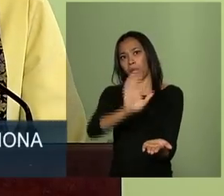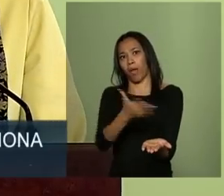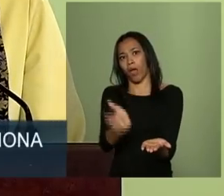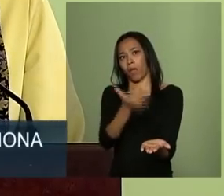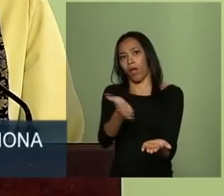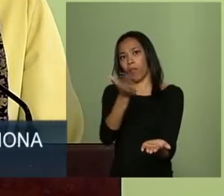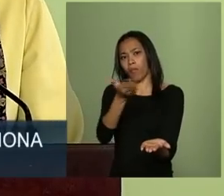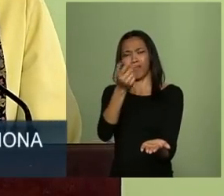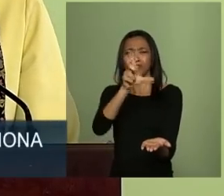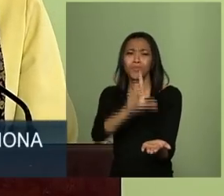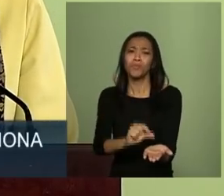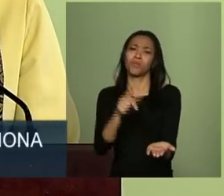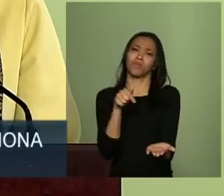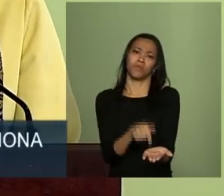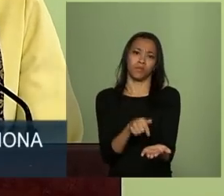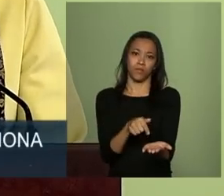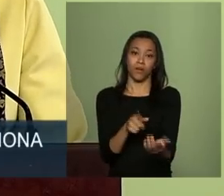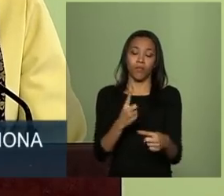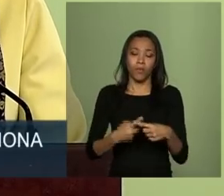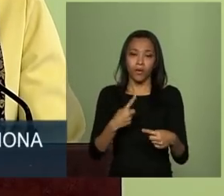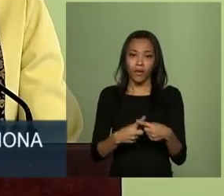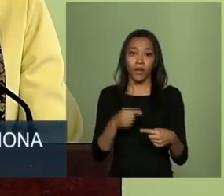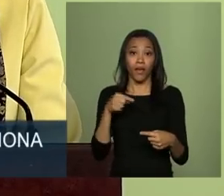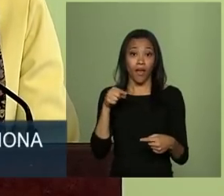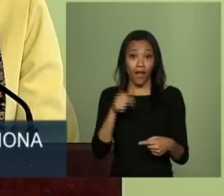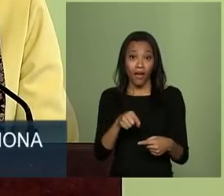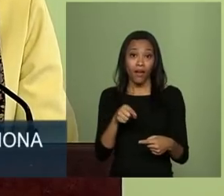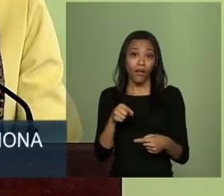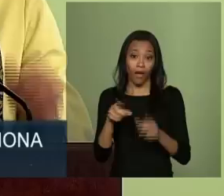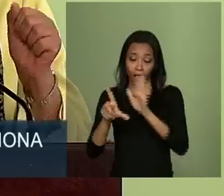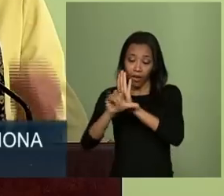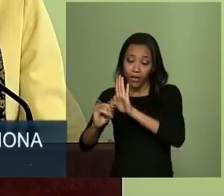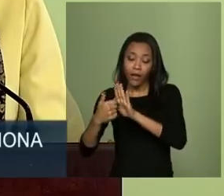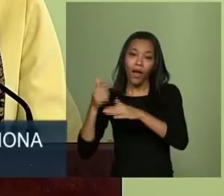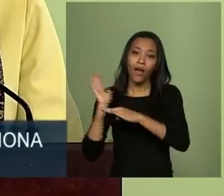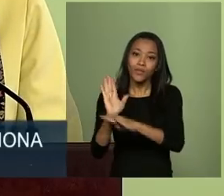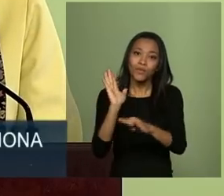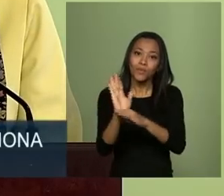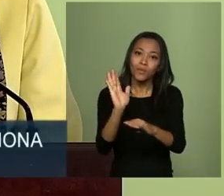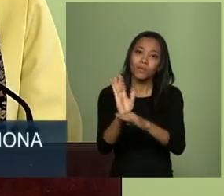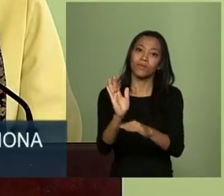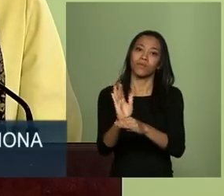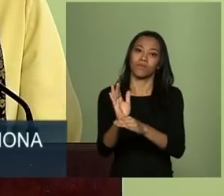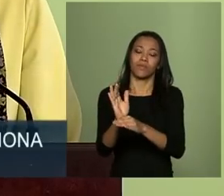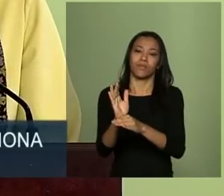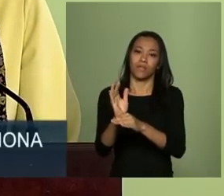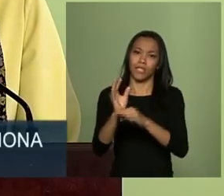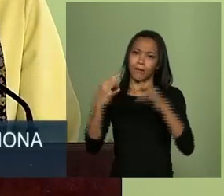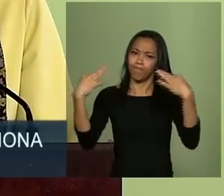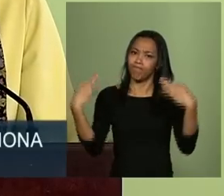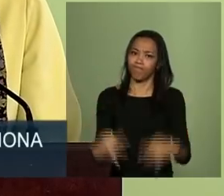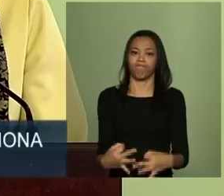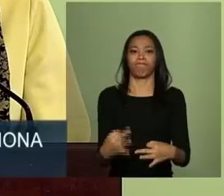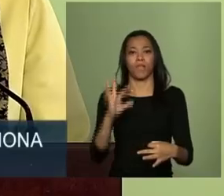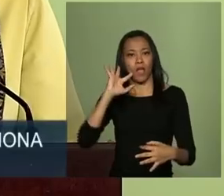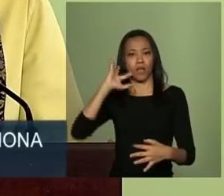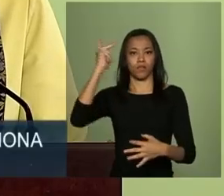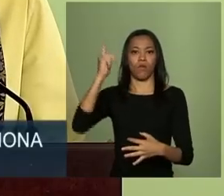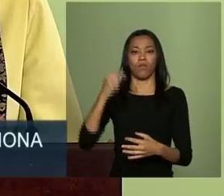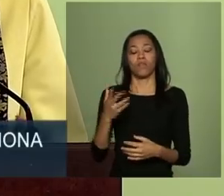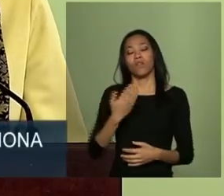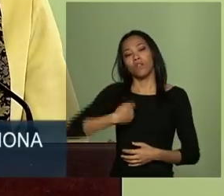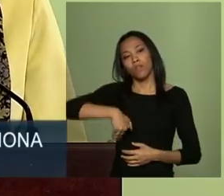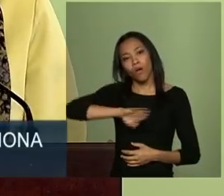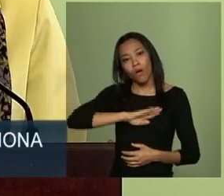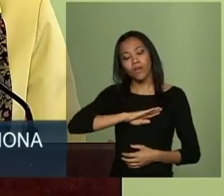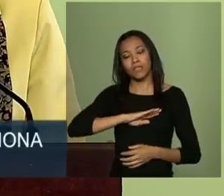dúvida, simplifica porque ela supera lacunas e imprecisões. Nós definimos